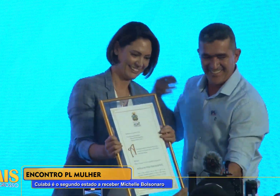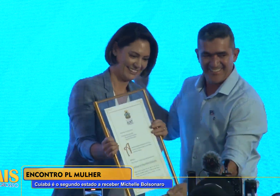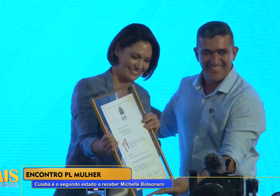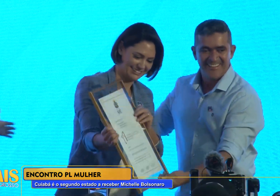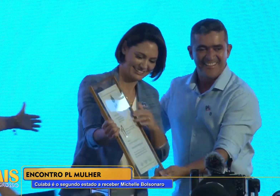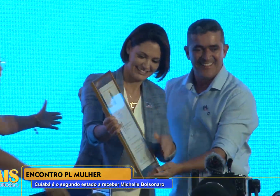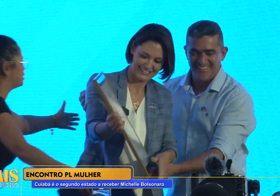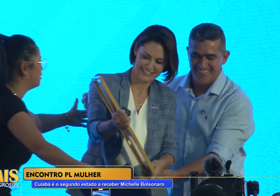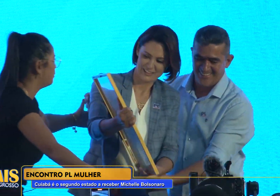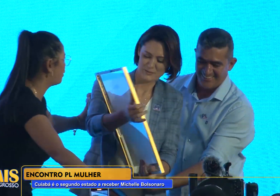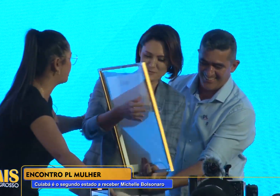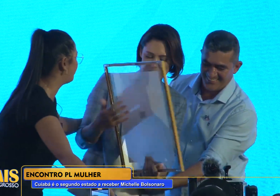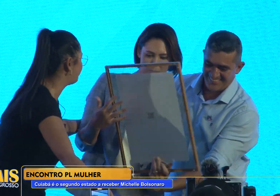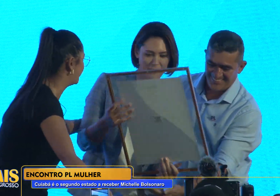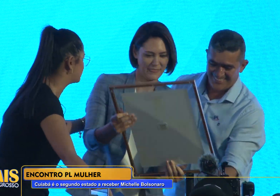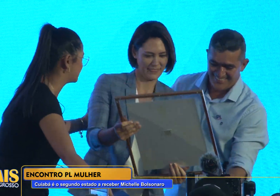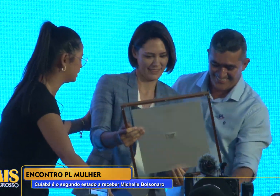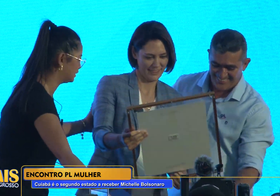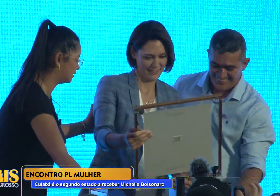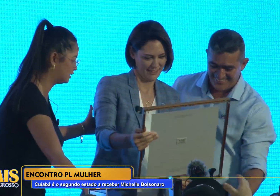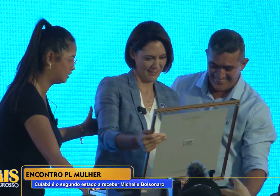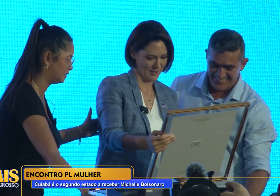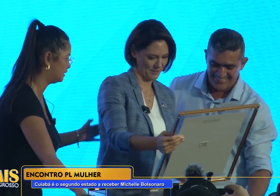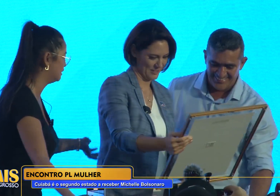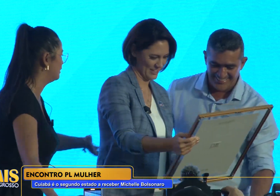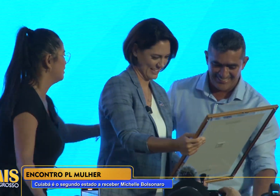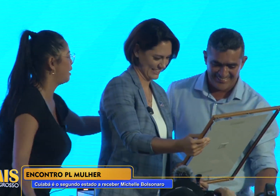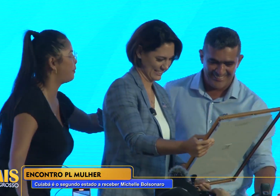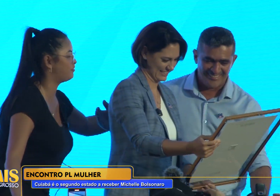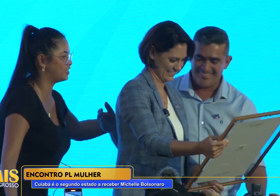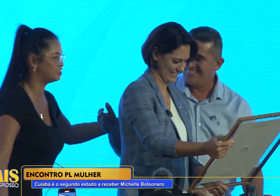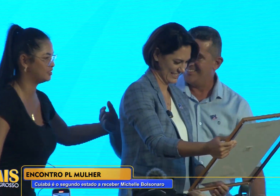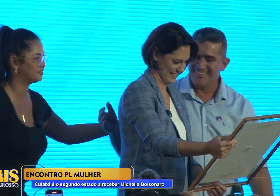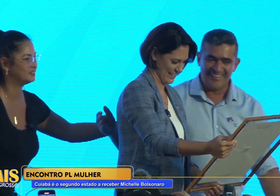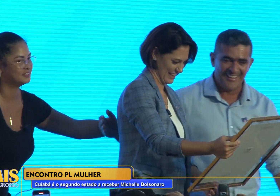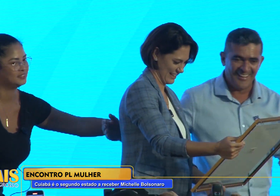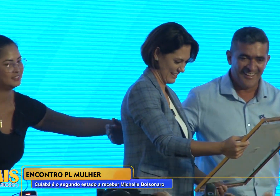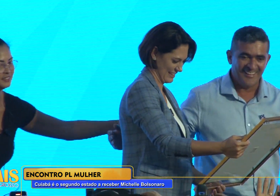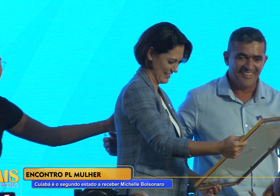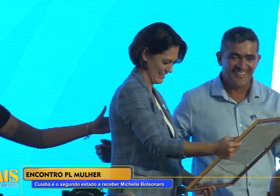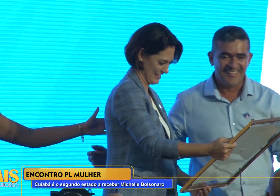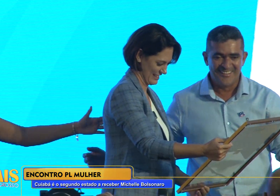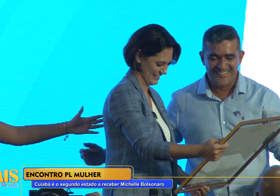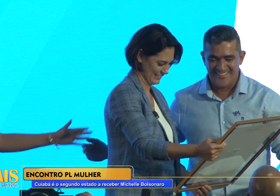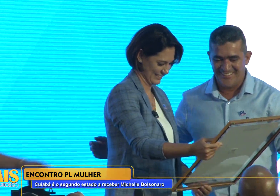e cidadã cuiabana. Mato-grossense, Michele Bolsonaro!